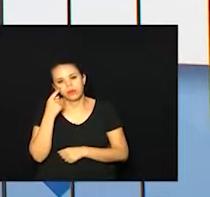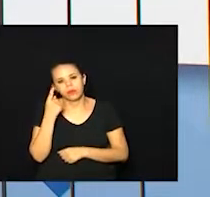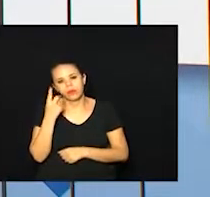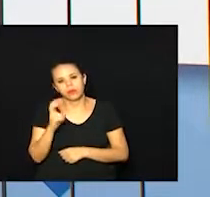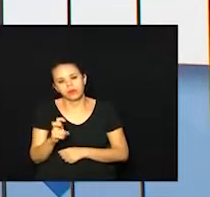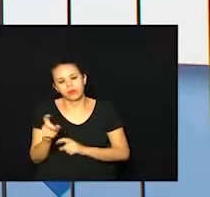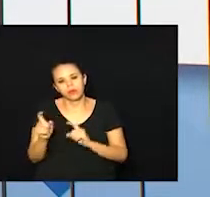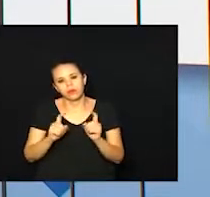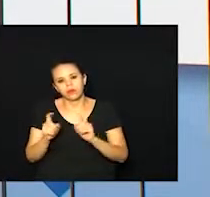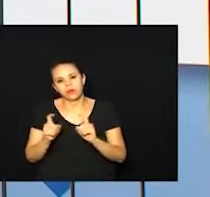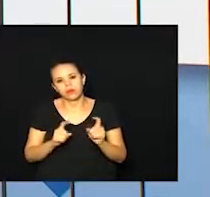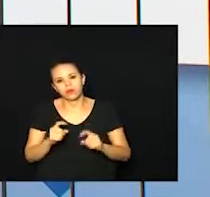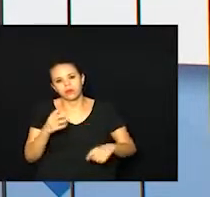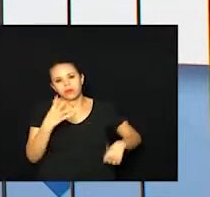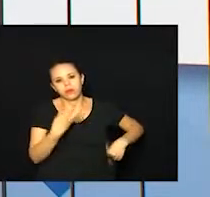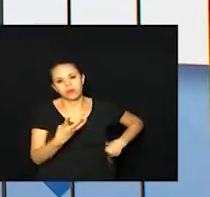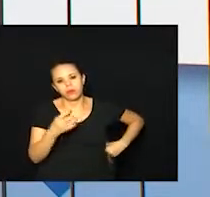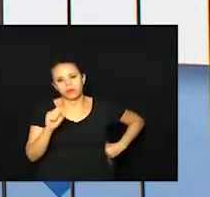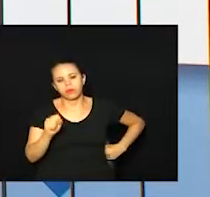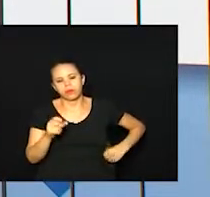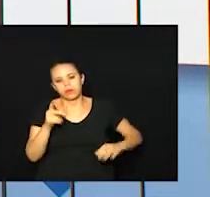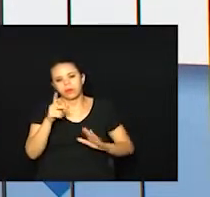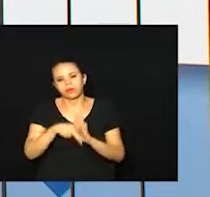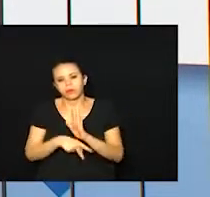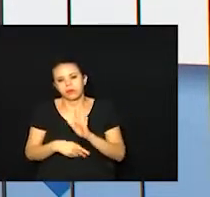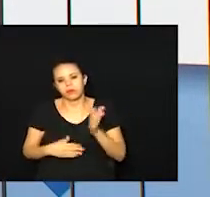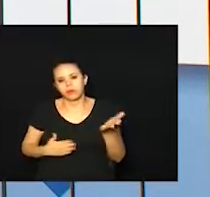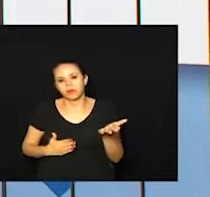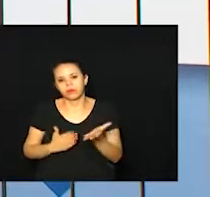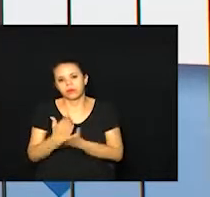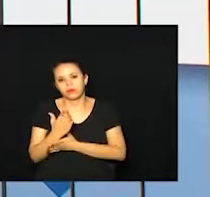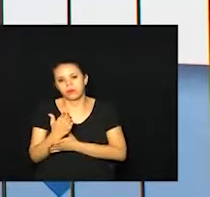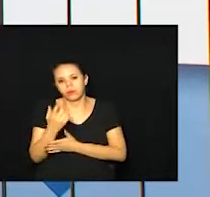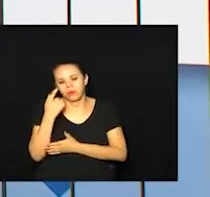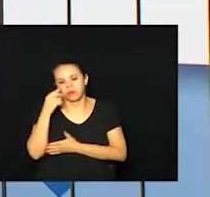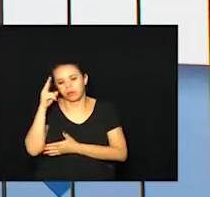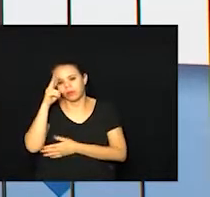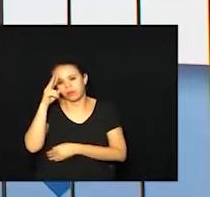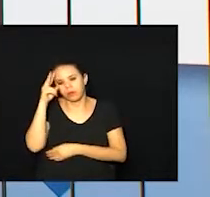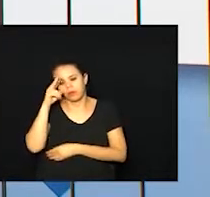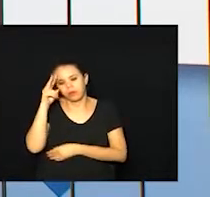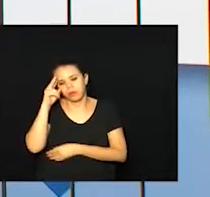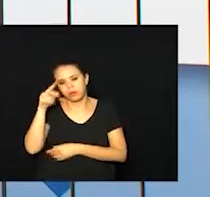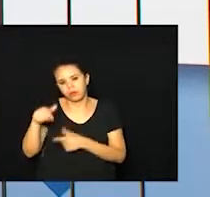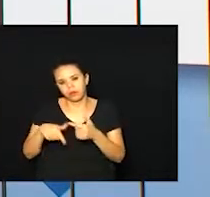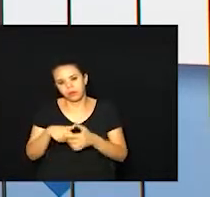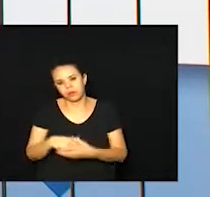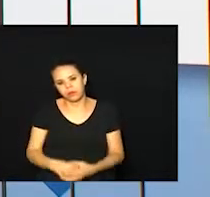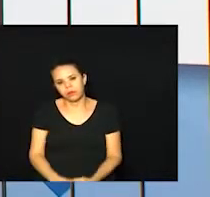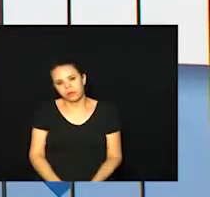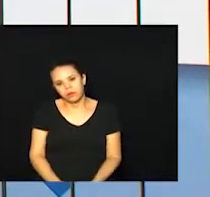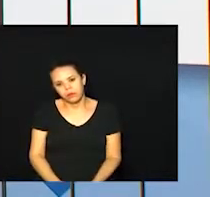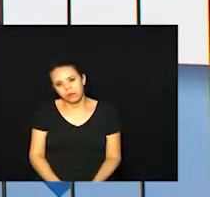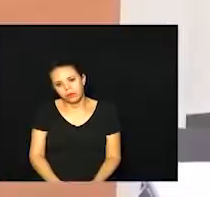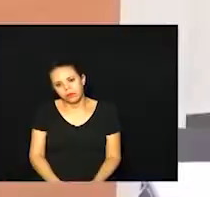15 reuniões e 48 projetos aprovados. Vamos relembrar então um pouco desse trabalho.